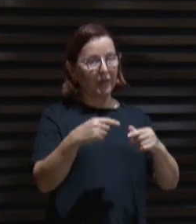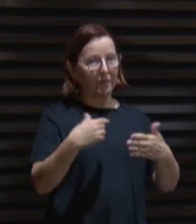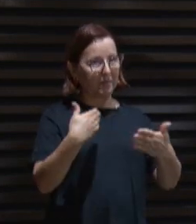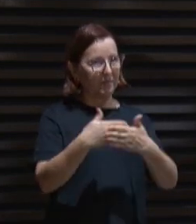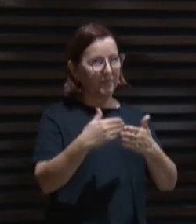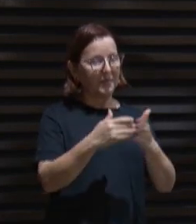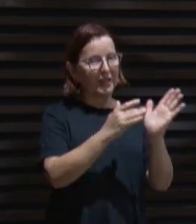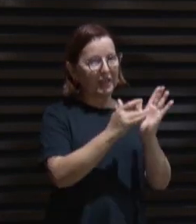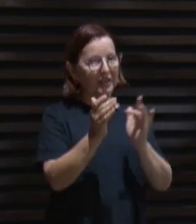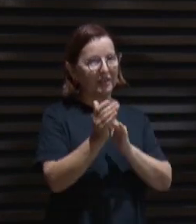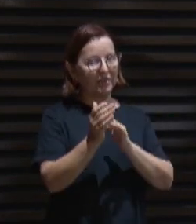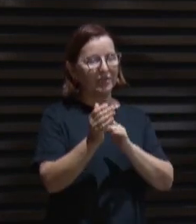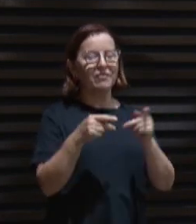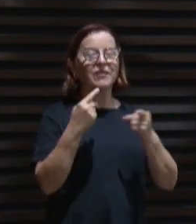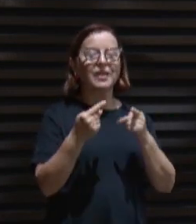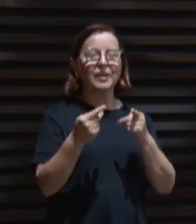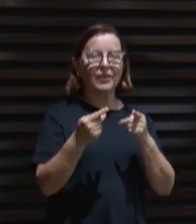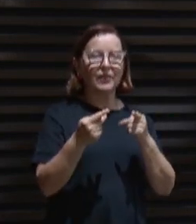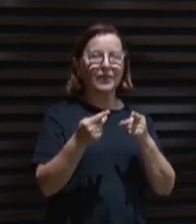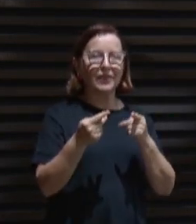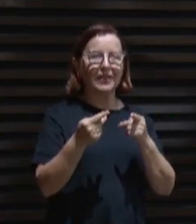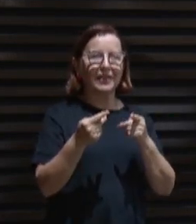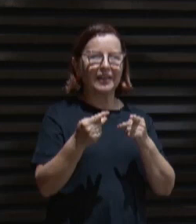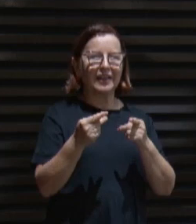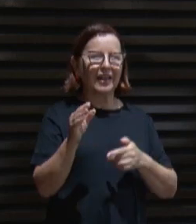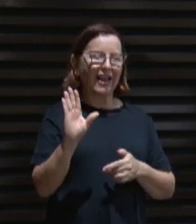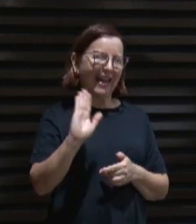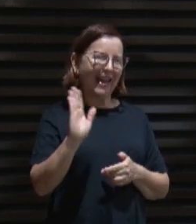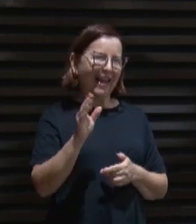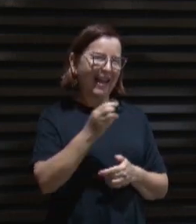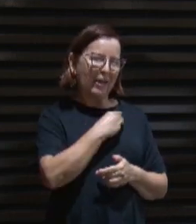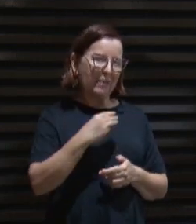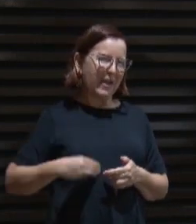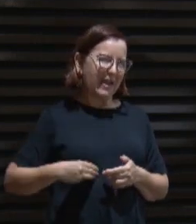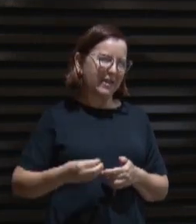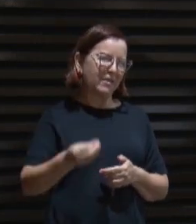de Jesus, lhe disse: Salve, mestre! E o beijou.